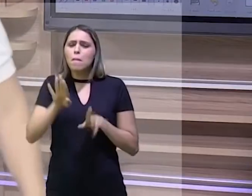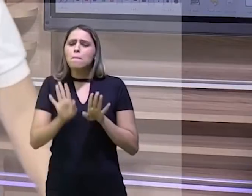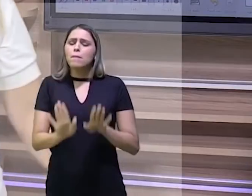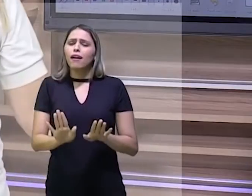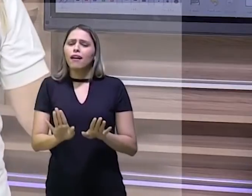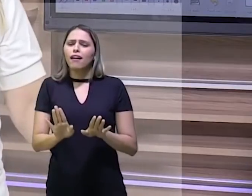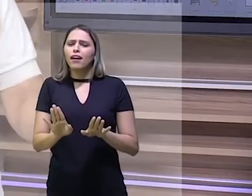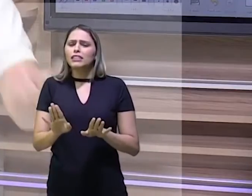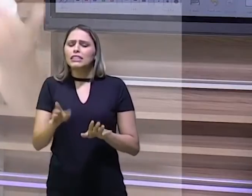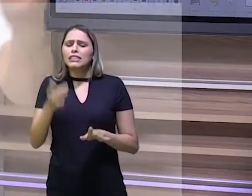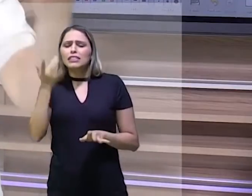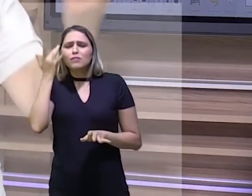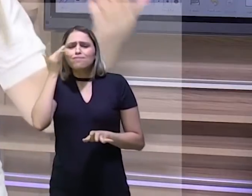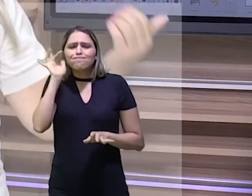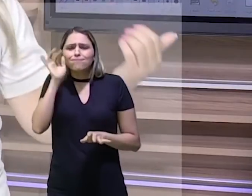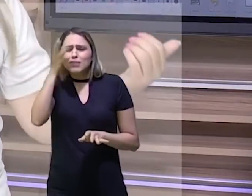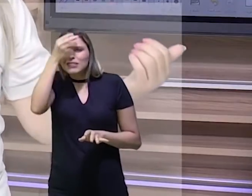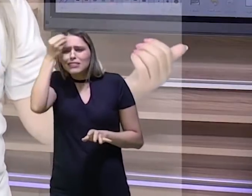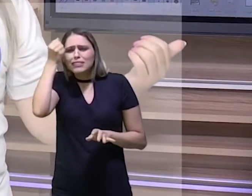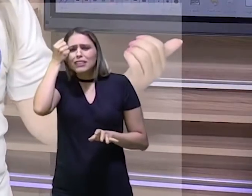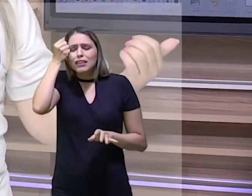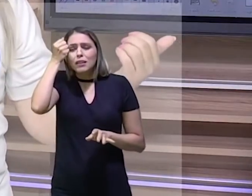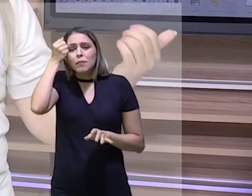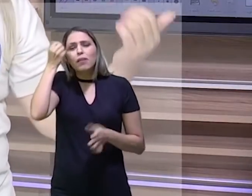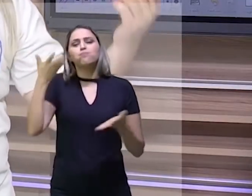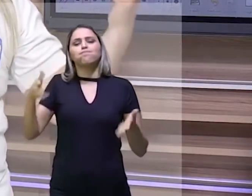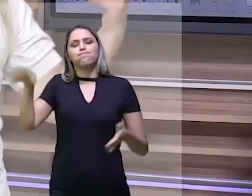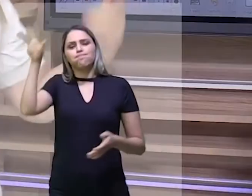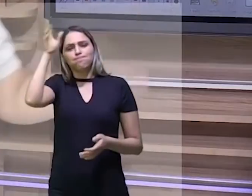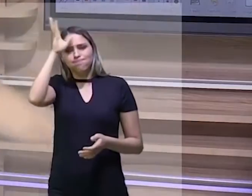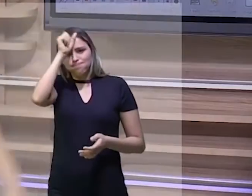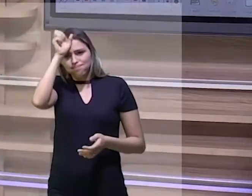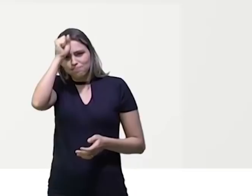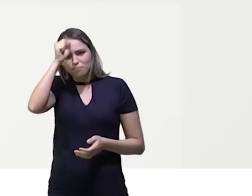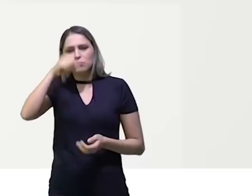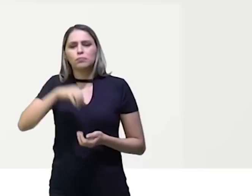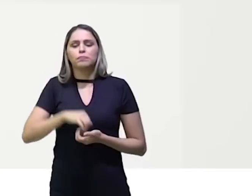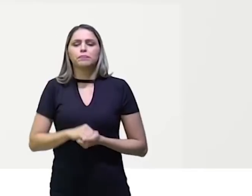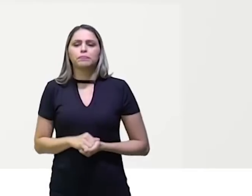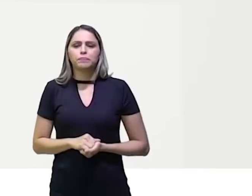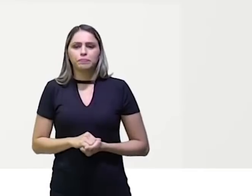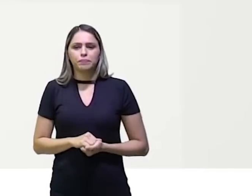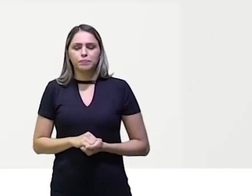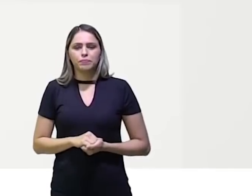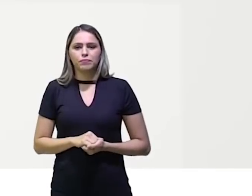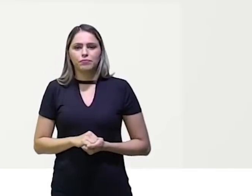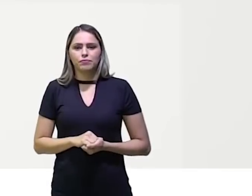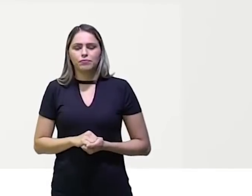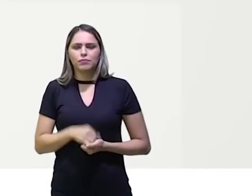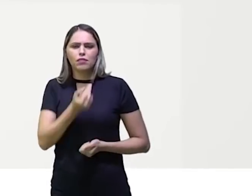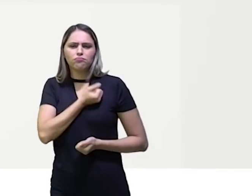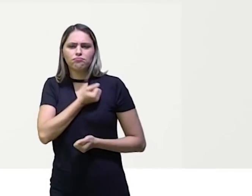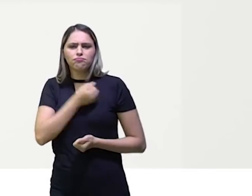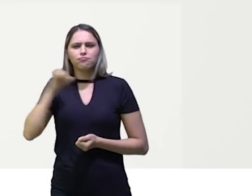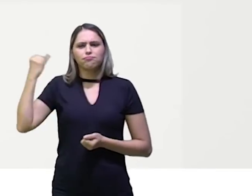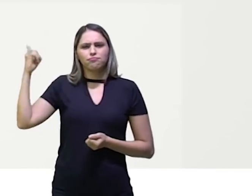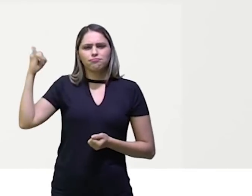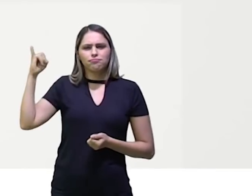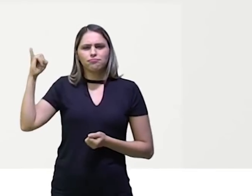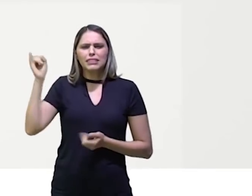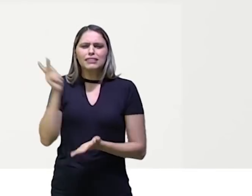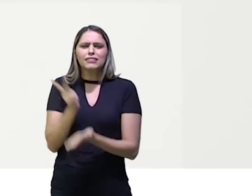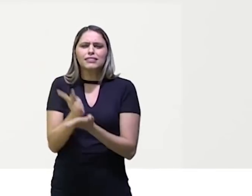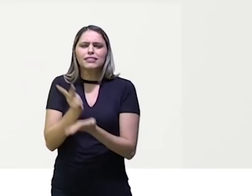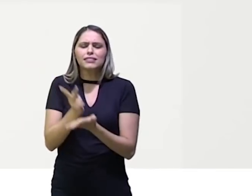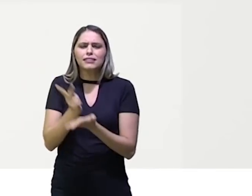não conseguiu aprender, agora vai ficar muito fácil. Me acompanha. Números ímpares, toda vez que ele